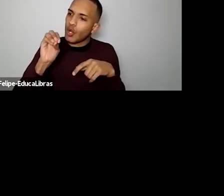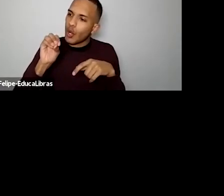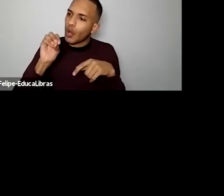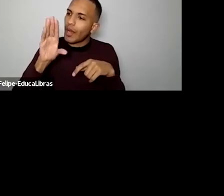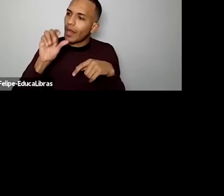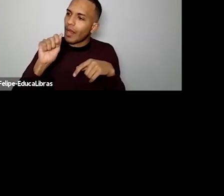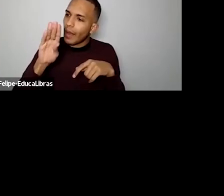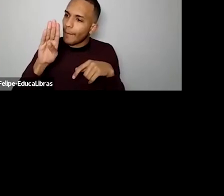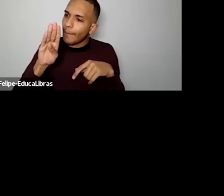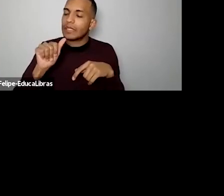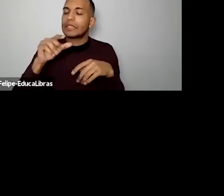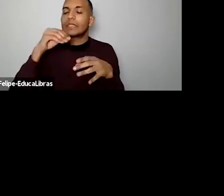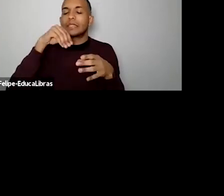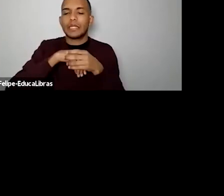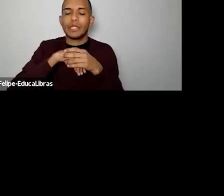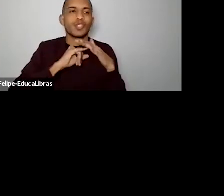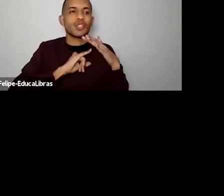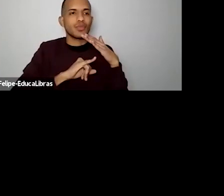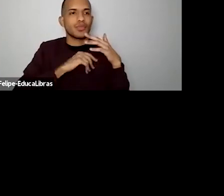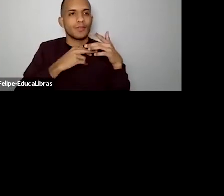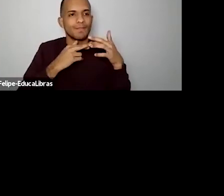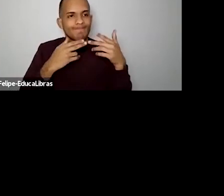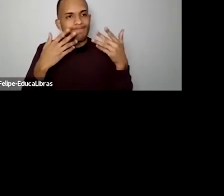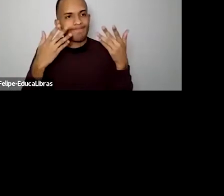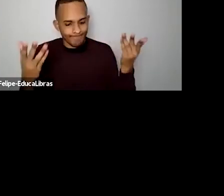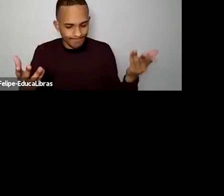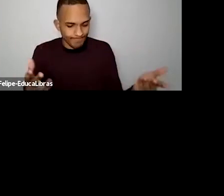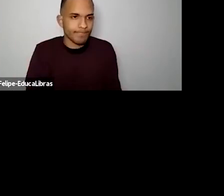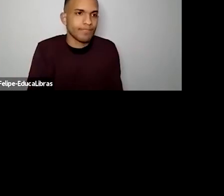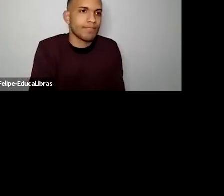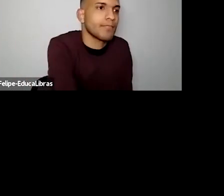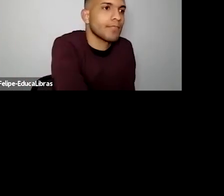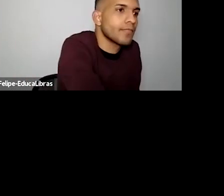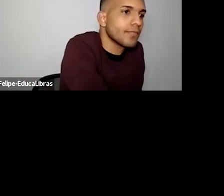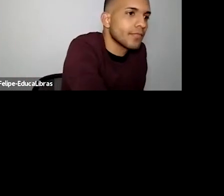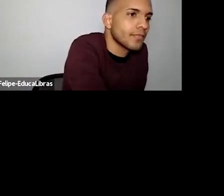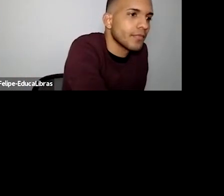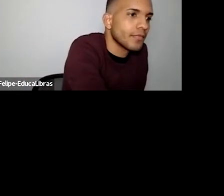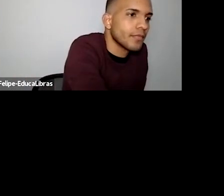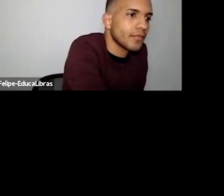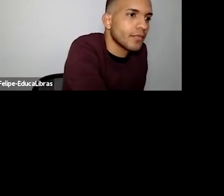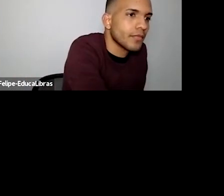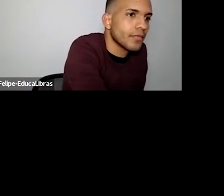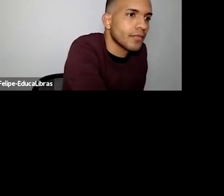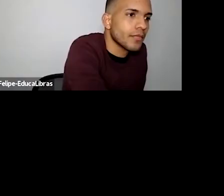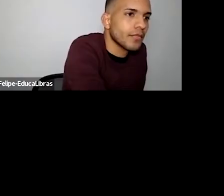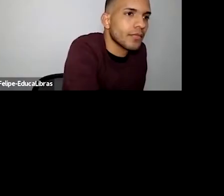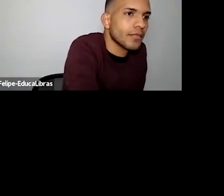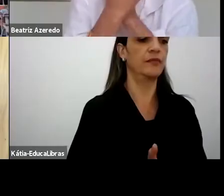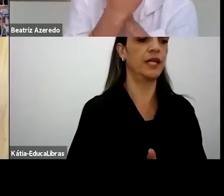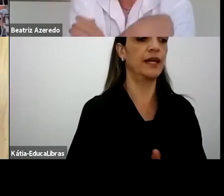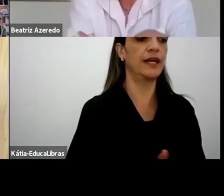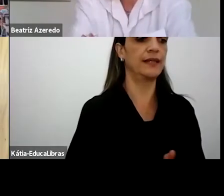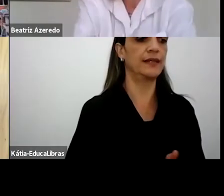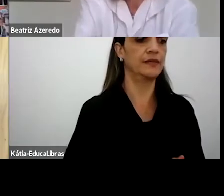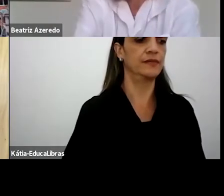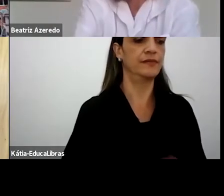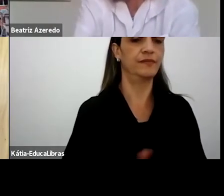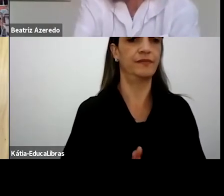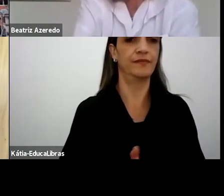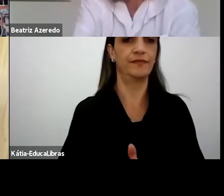dentro dessas instituições. Então, eu fiquei muito feliz assim, de validar um pouco do que a gente tem